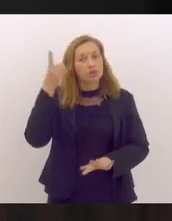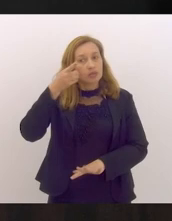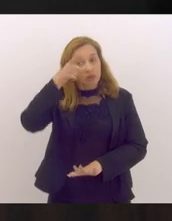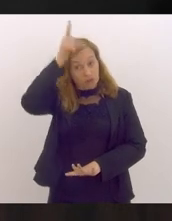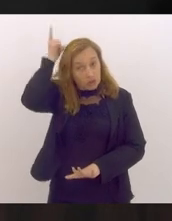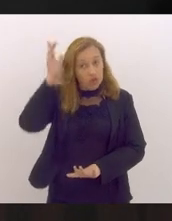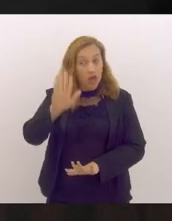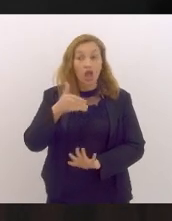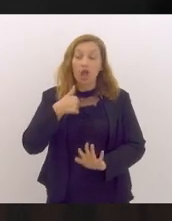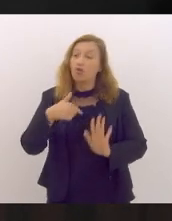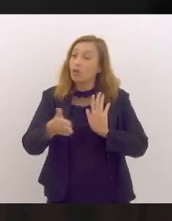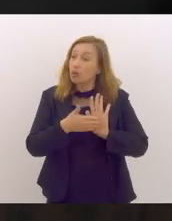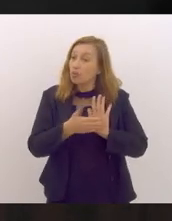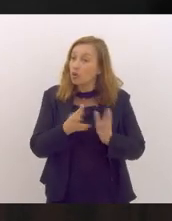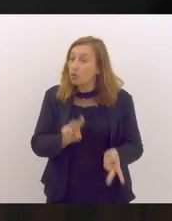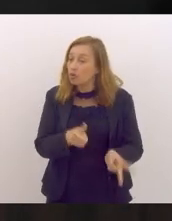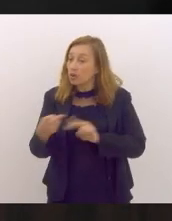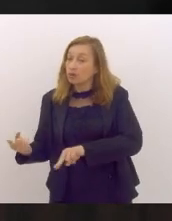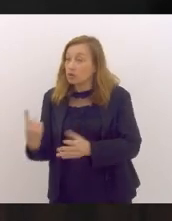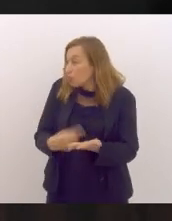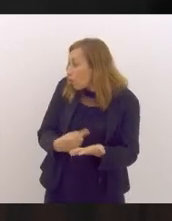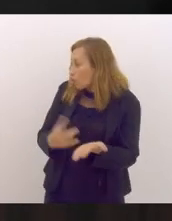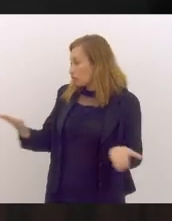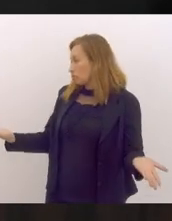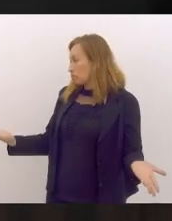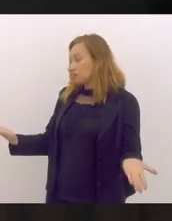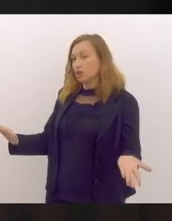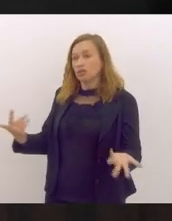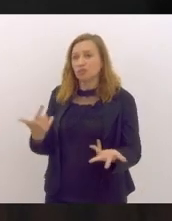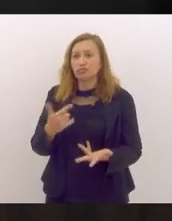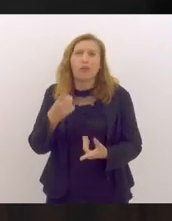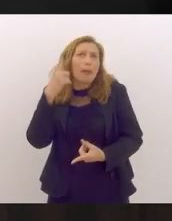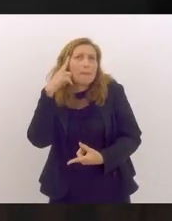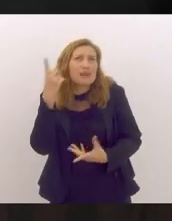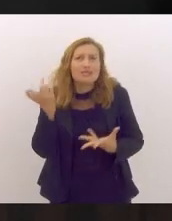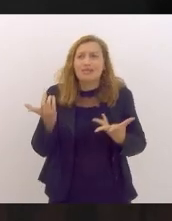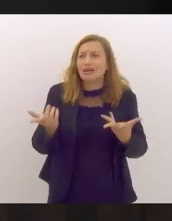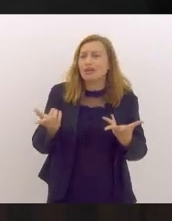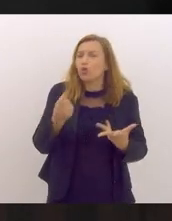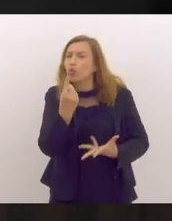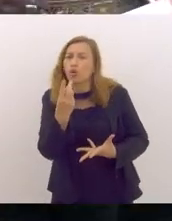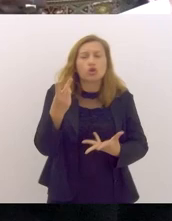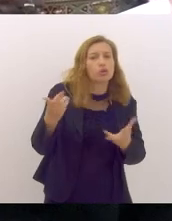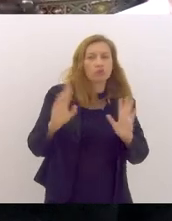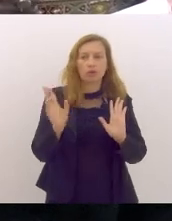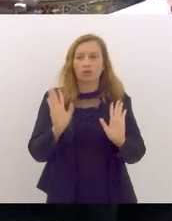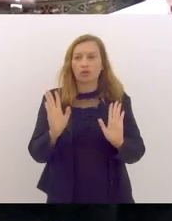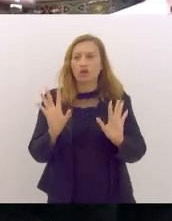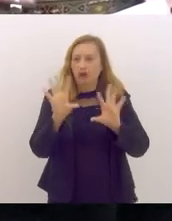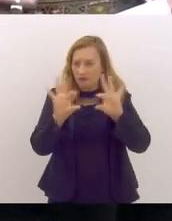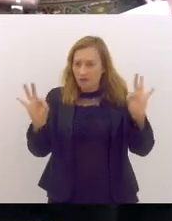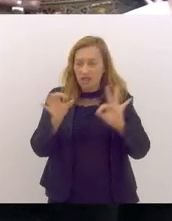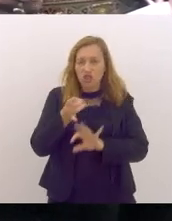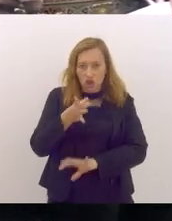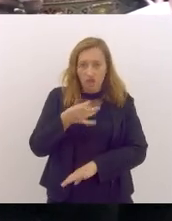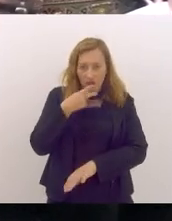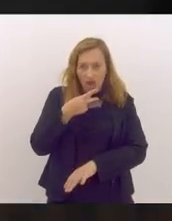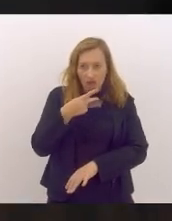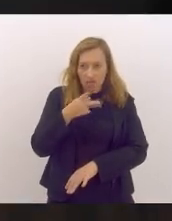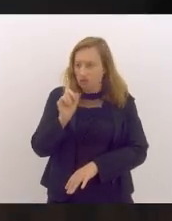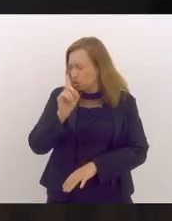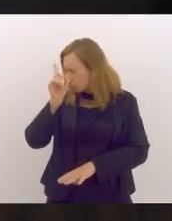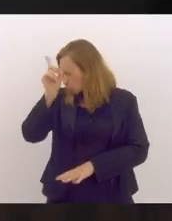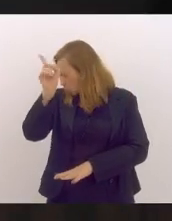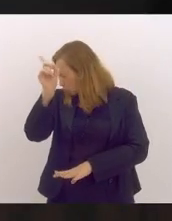dizendo que. Eu vou propor o encaminhamento do acordo. Não dá também. Para ficar pessoal claro. Aqui, um ou dois. Eu posso completar uma frase só, presidente? Não, não, não